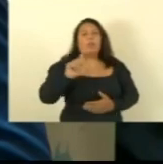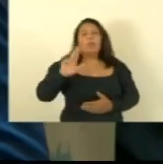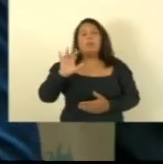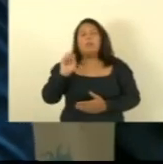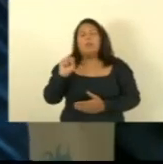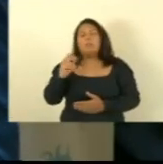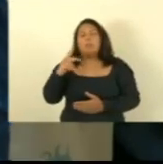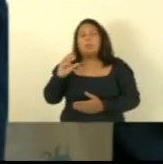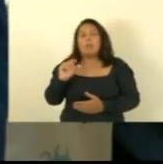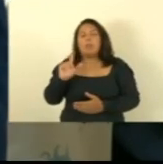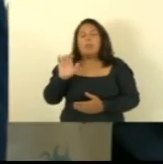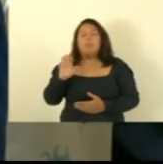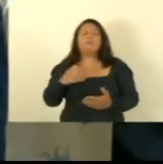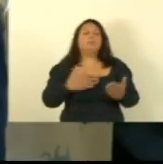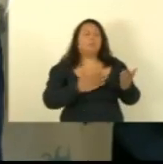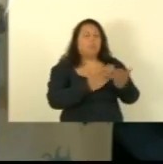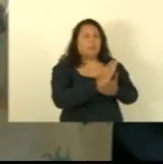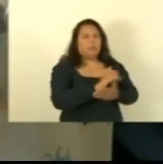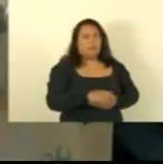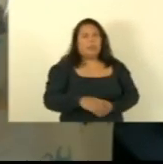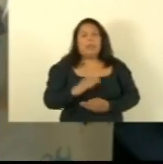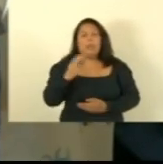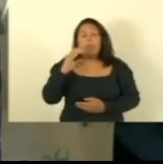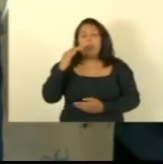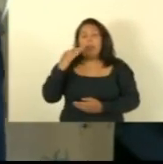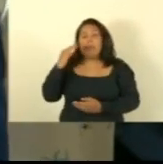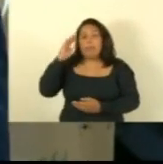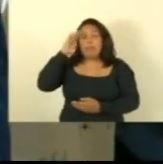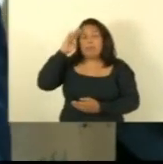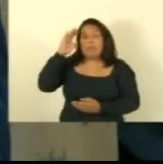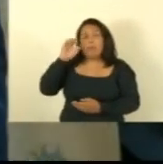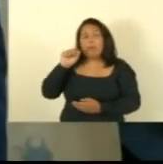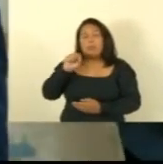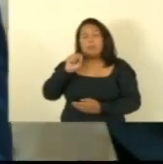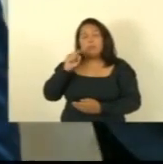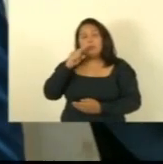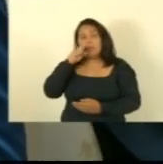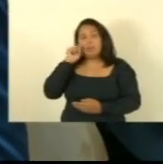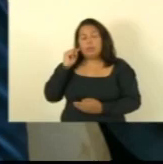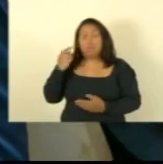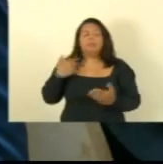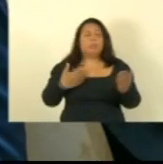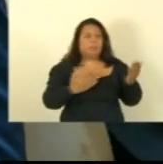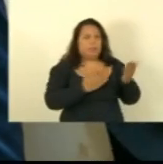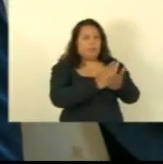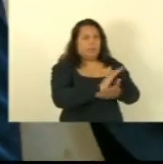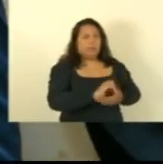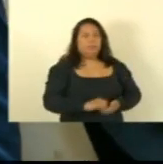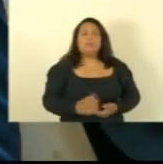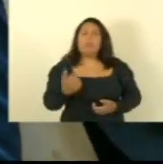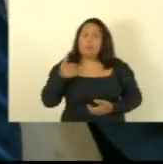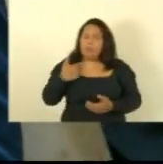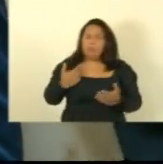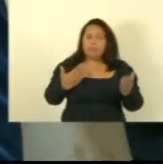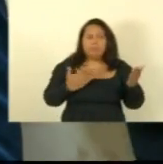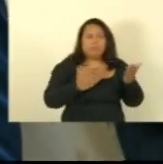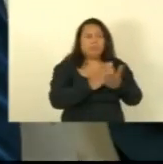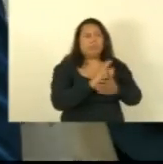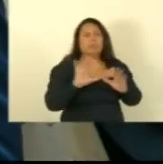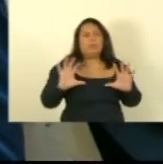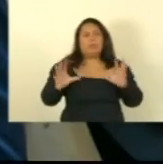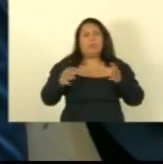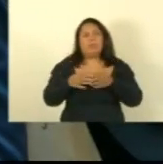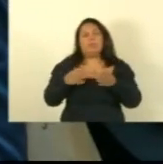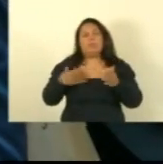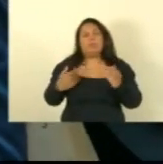Polese. Deputado Lucas Polese com relator. Deputado Capitão Assunção. Também com relator. Deputado Capitão Assunção. Eu também voto com relator.